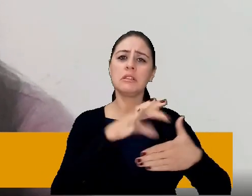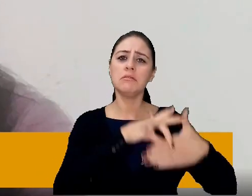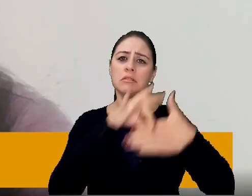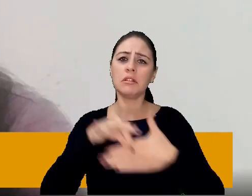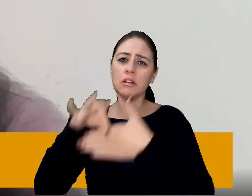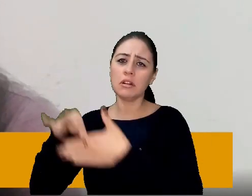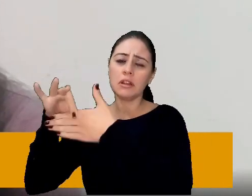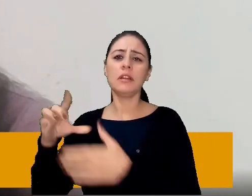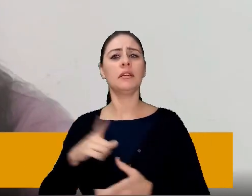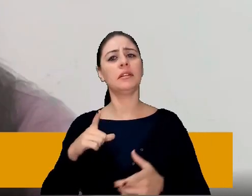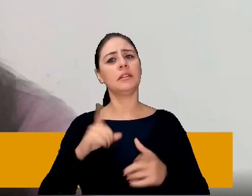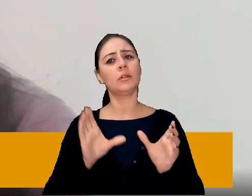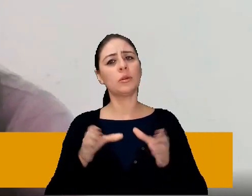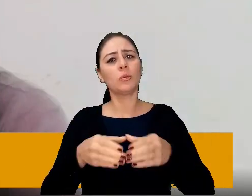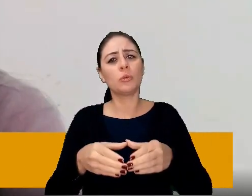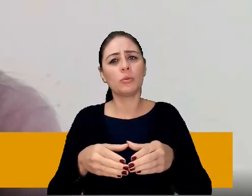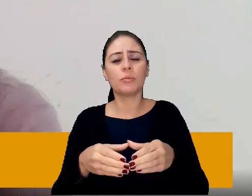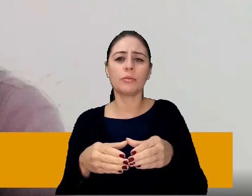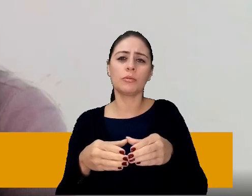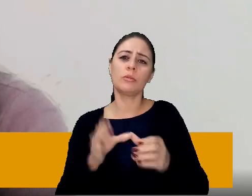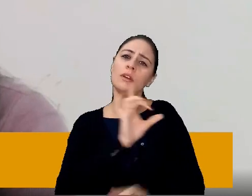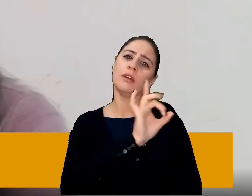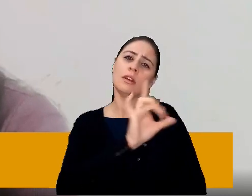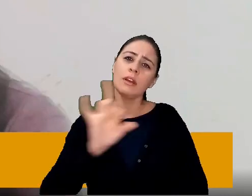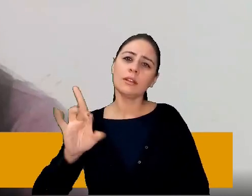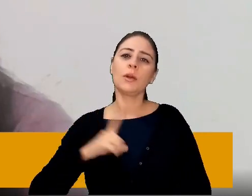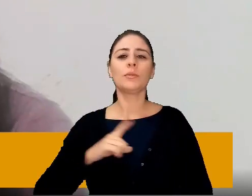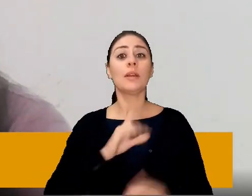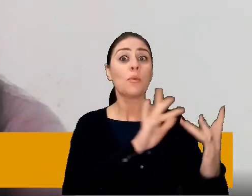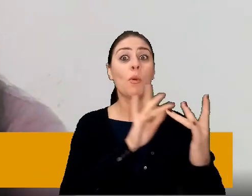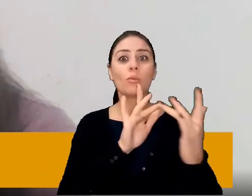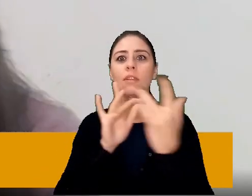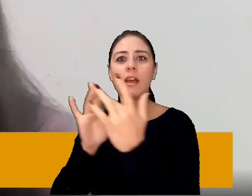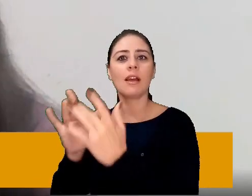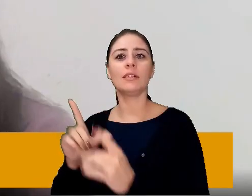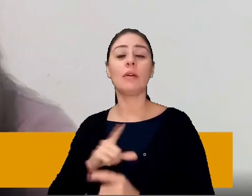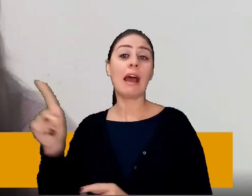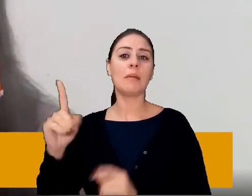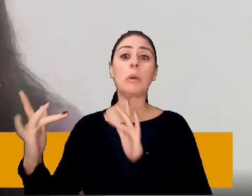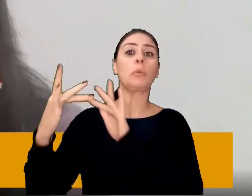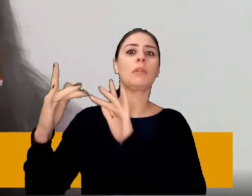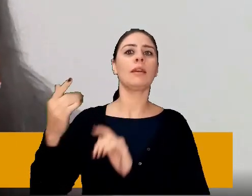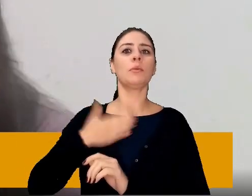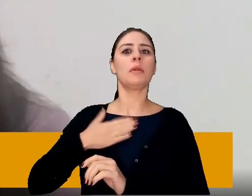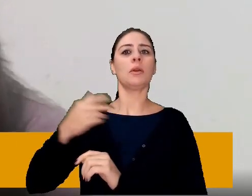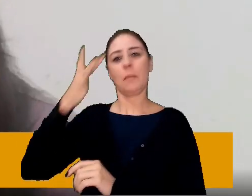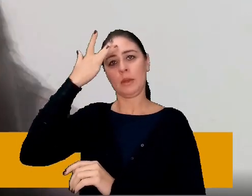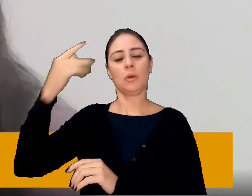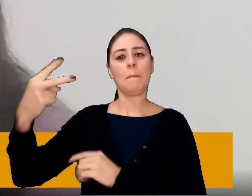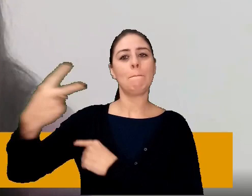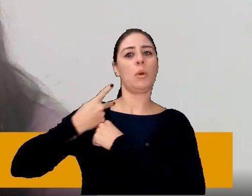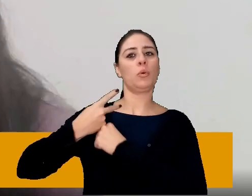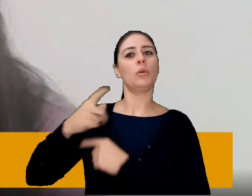6 lideranças. A gente tem um grupo e cada um tem um contato, então, ó, alguém entrou em contato comigo e